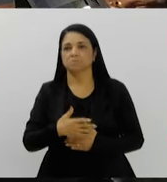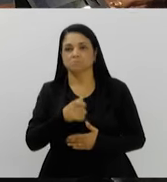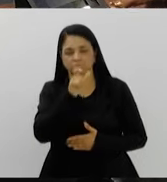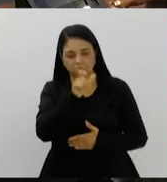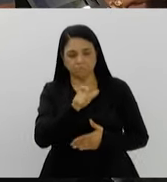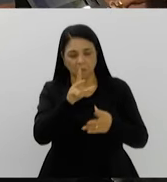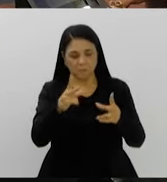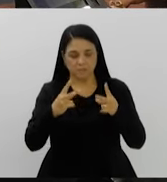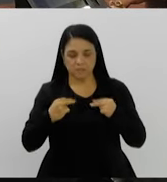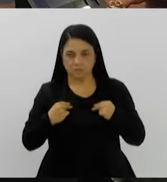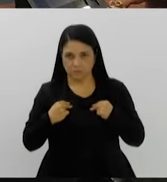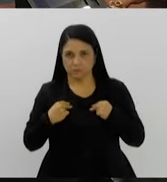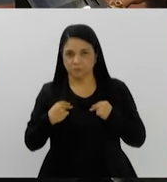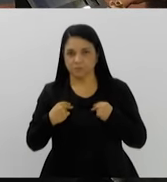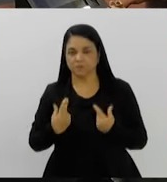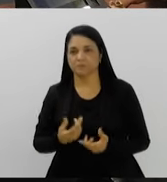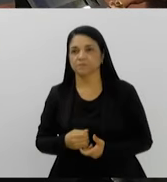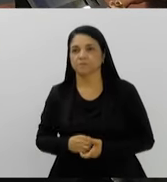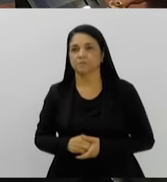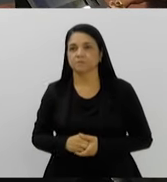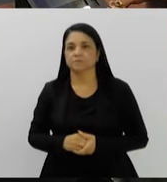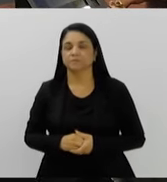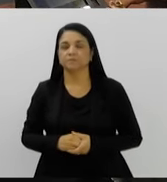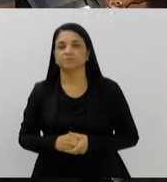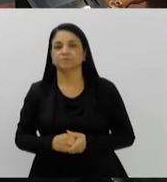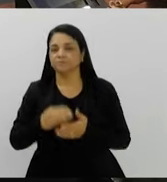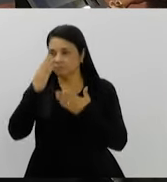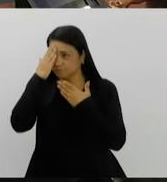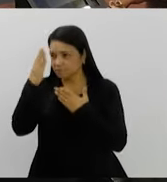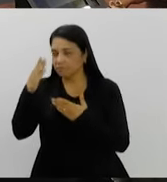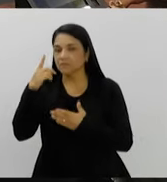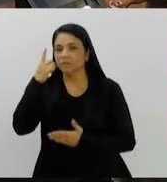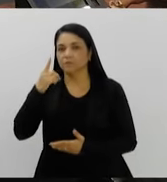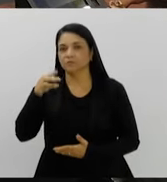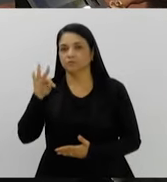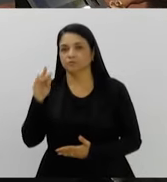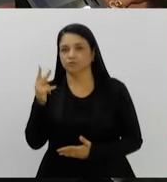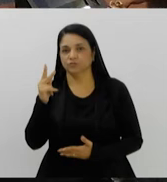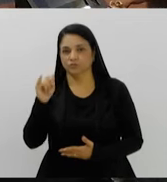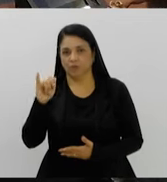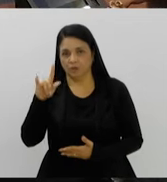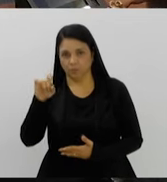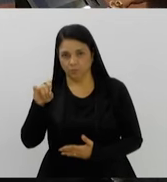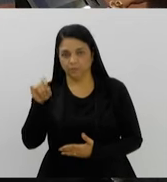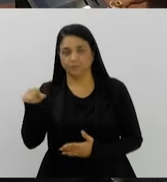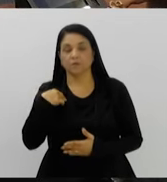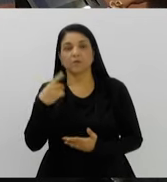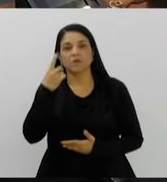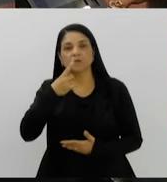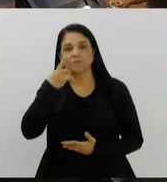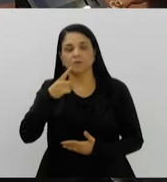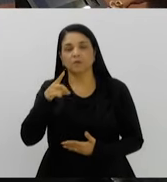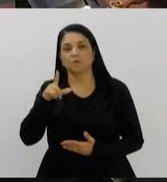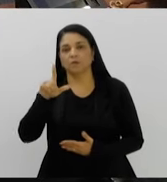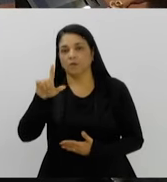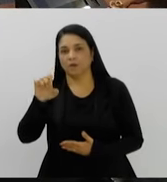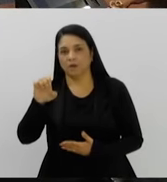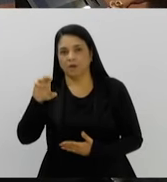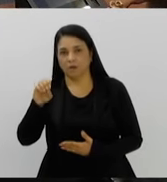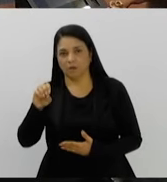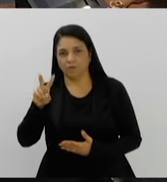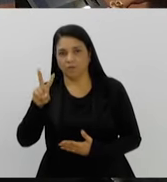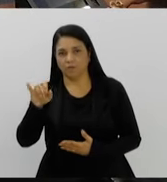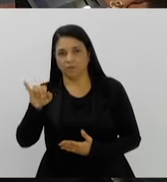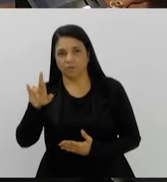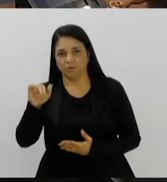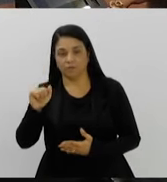grado Deputado Obrigado Deputado Tiago deputado Léo Vieira só parabenizar o meu colega